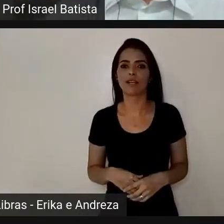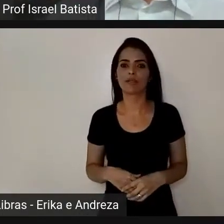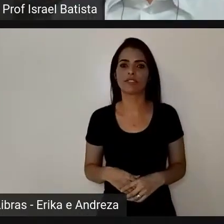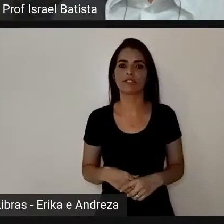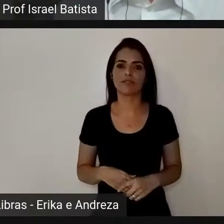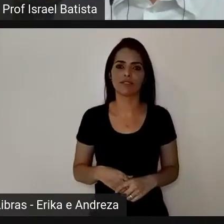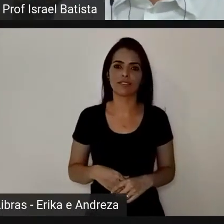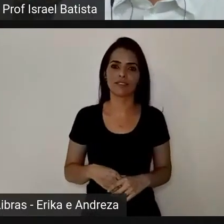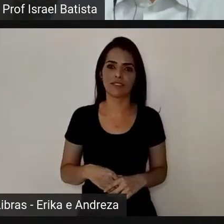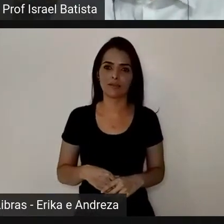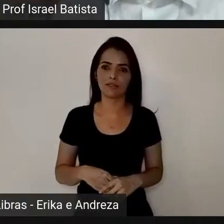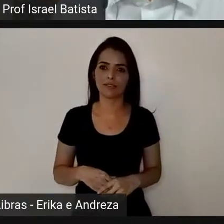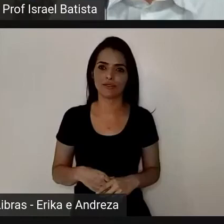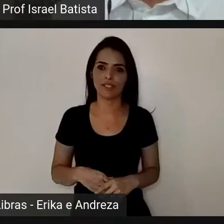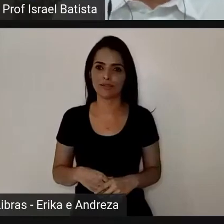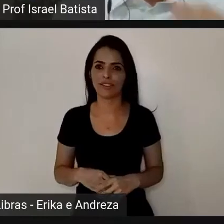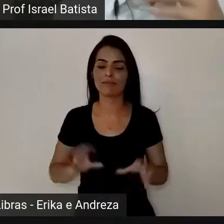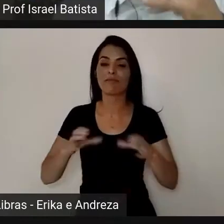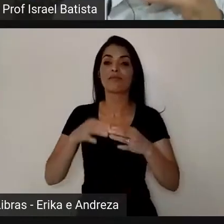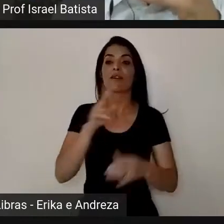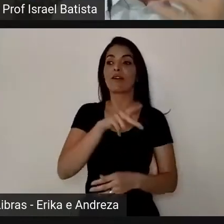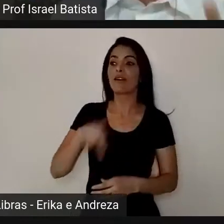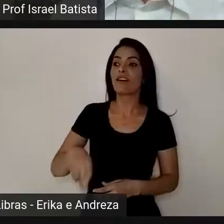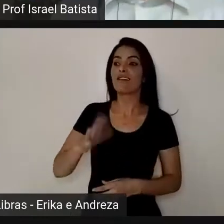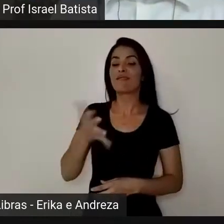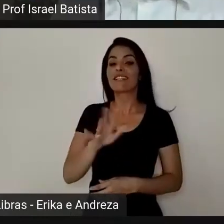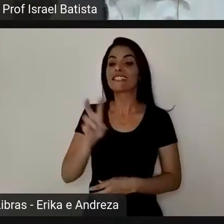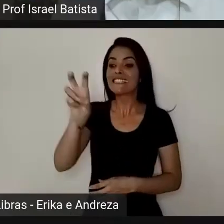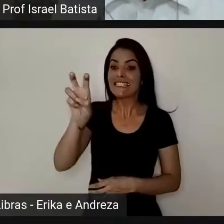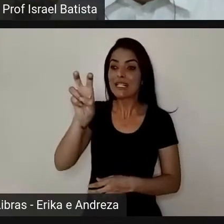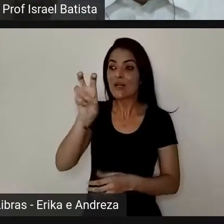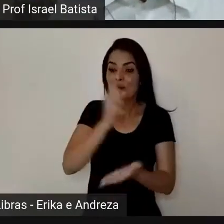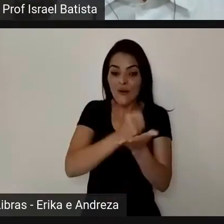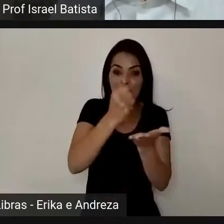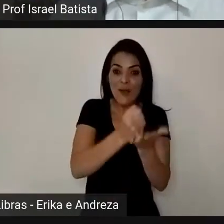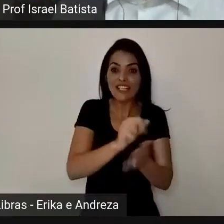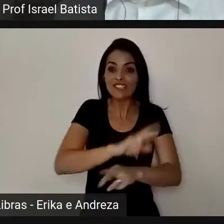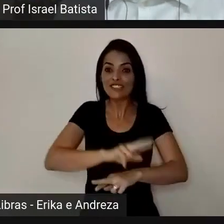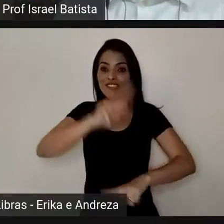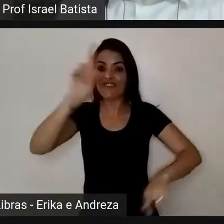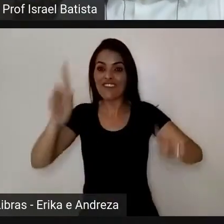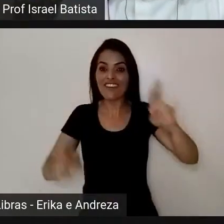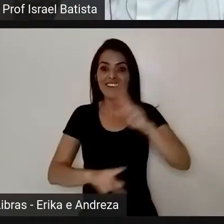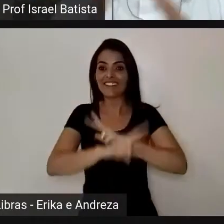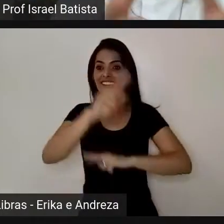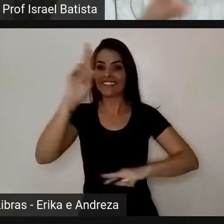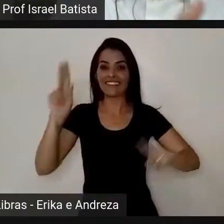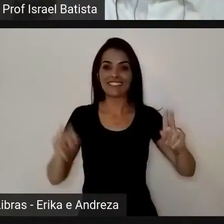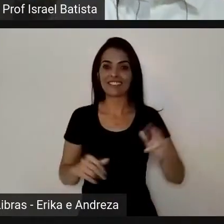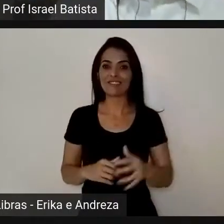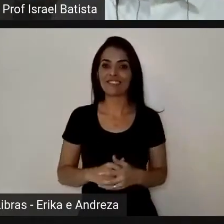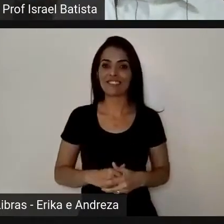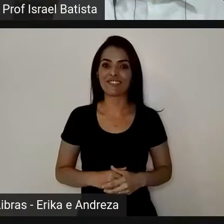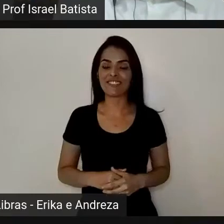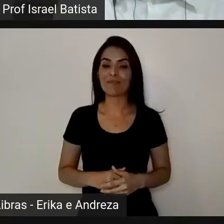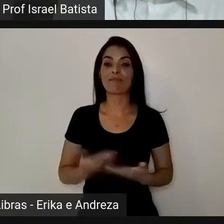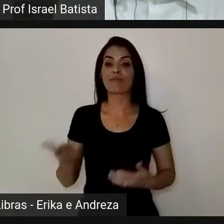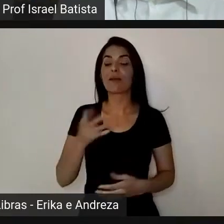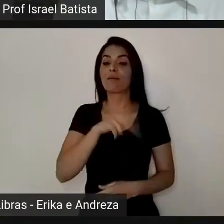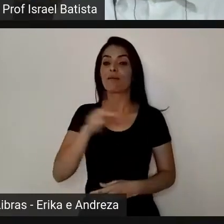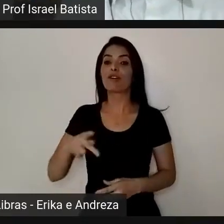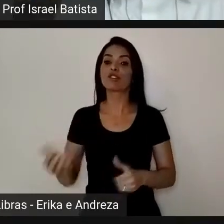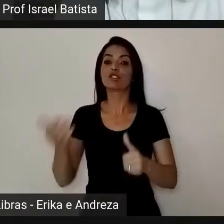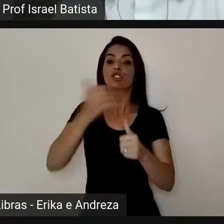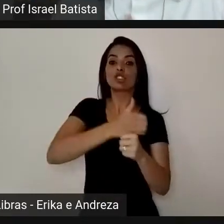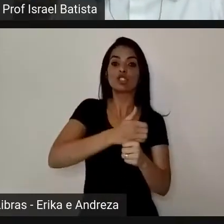e você encontrava professores com 5 vínculos diferentes. Nos preocupa o fato de que você substituiu o regime jurídico